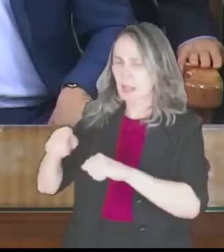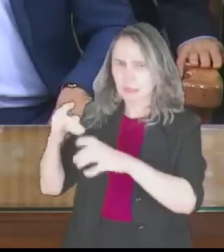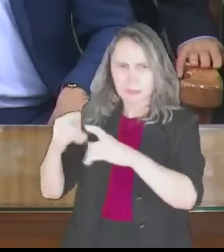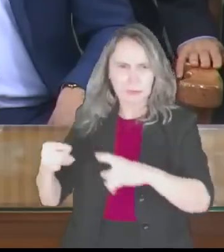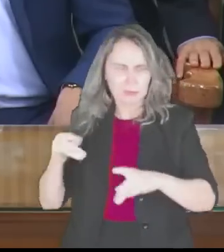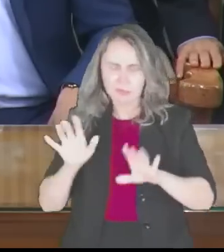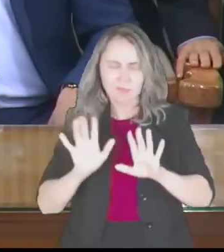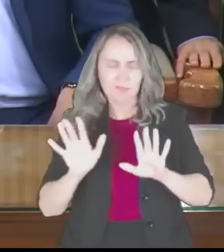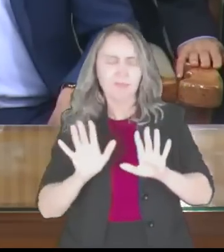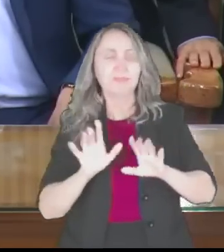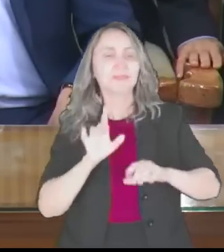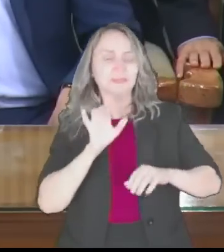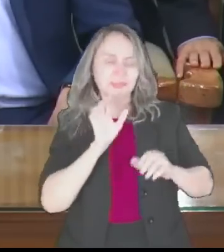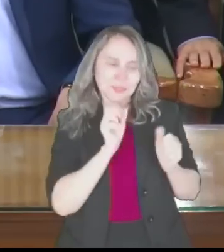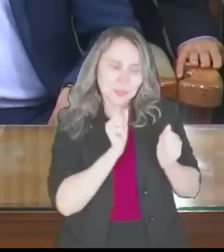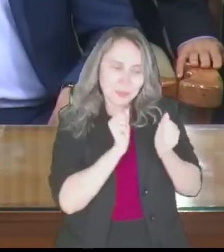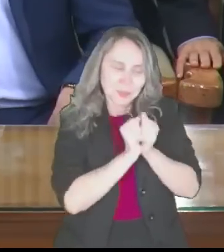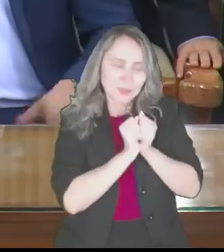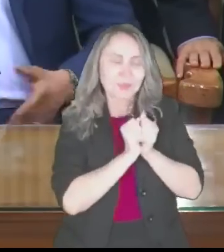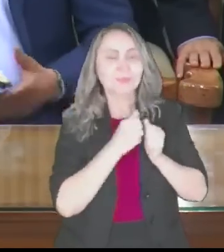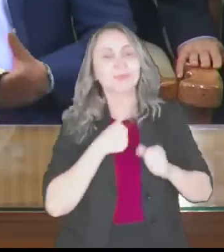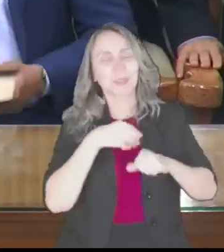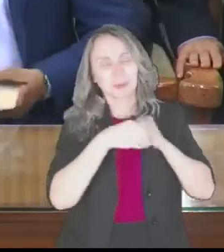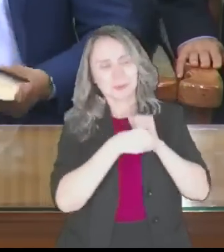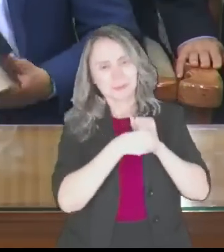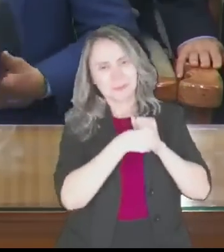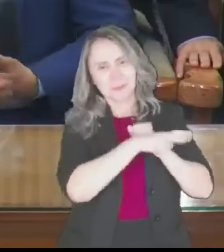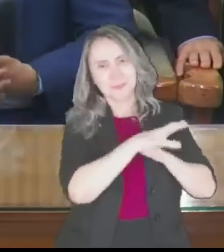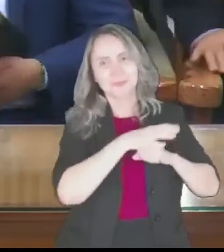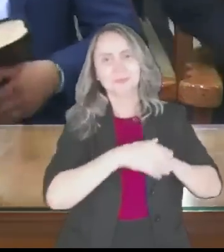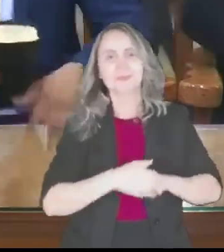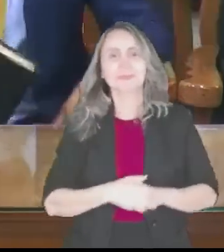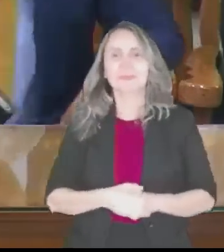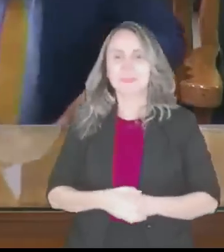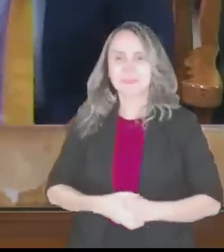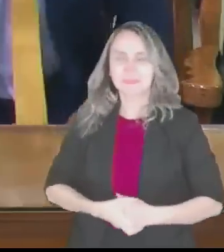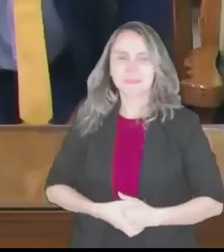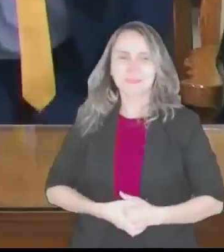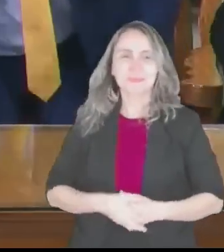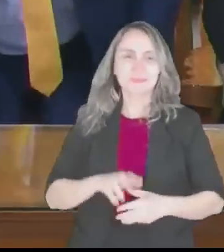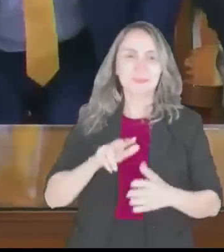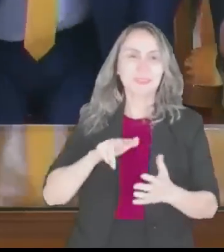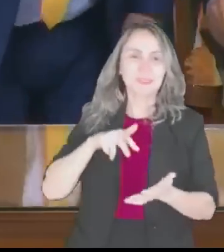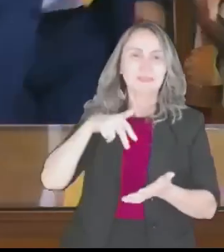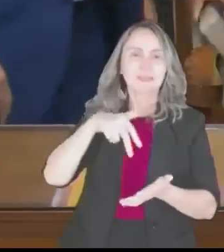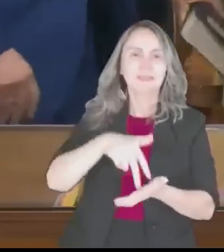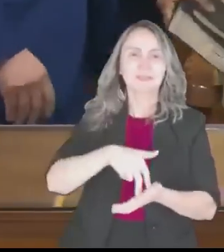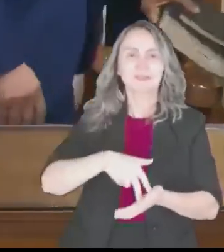fica aqui comigo. Vamos nos colocar de pé em nome de Jesus. Aleluia.